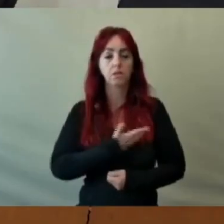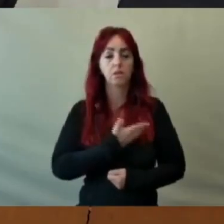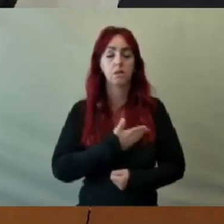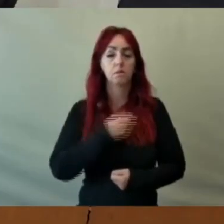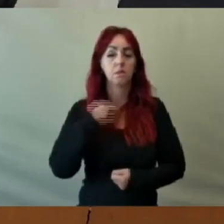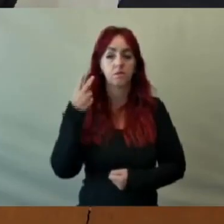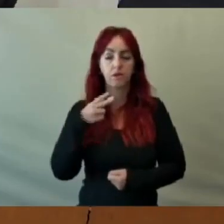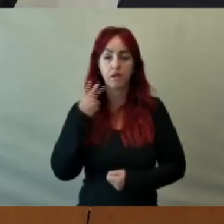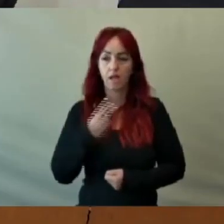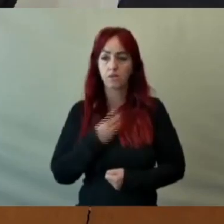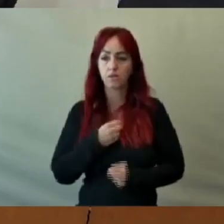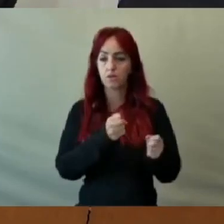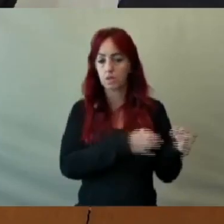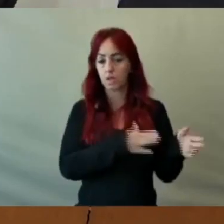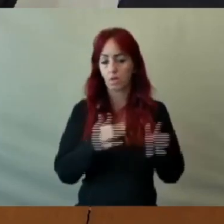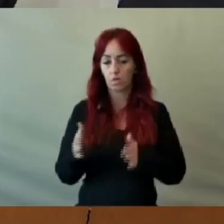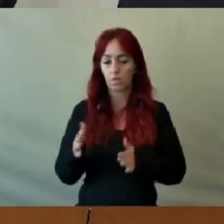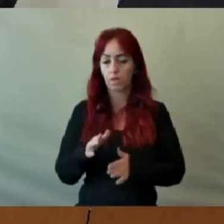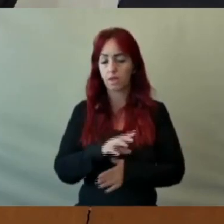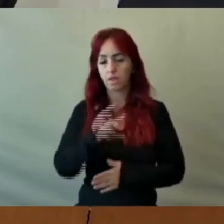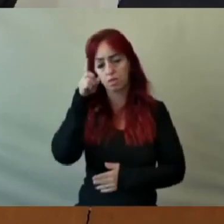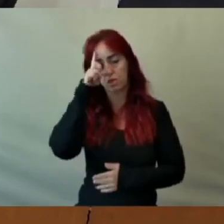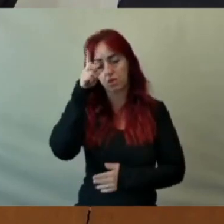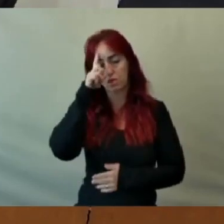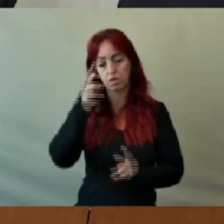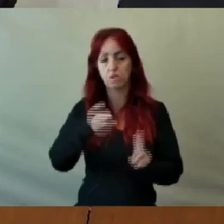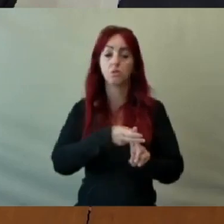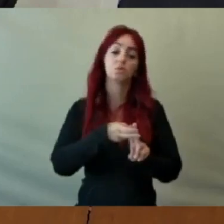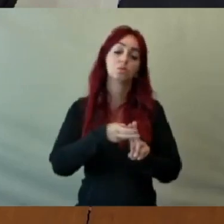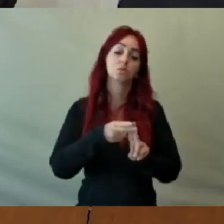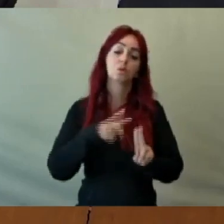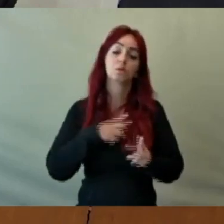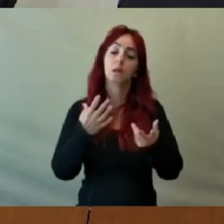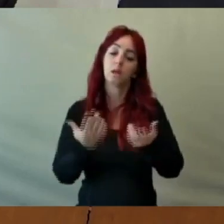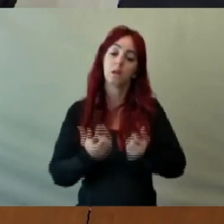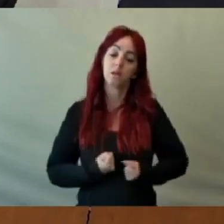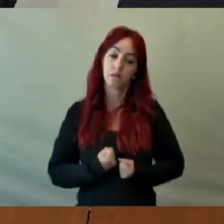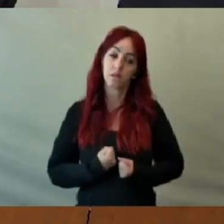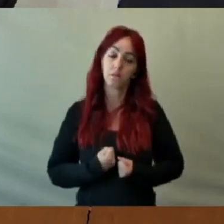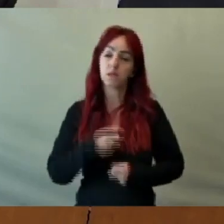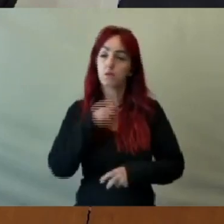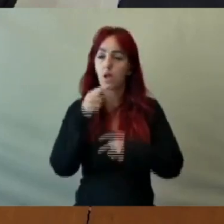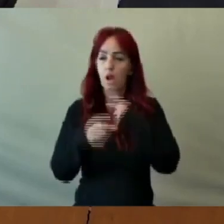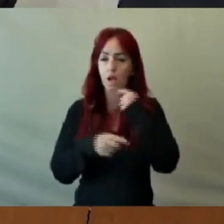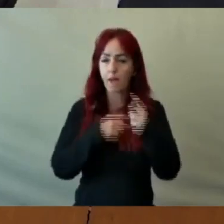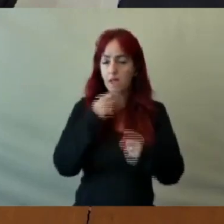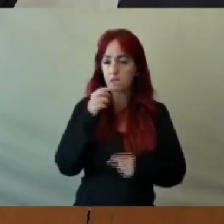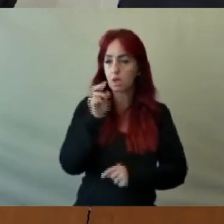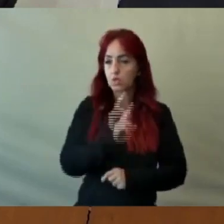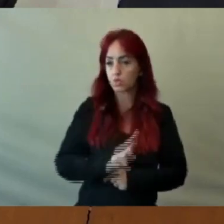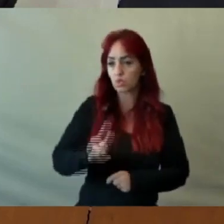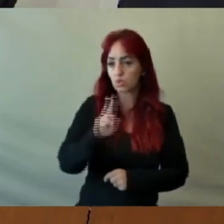Sistema de Saúde em Belo Horizonte, estão recebendo muitas reclamações dos usuários, dos trabalhadores...